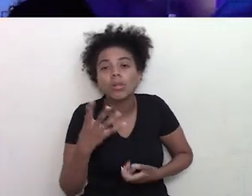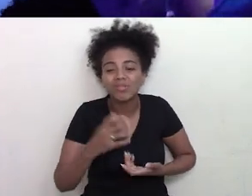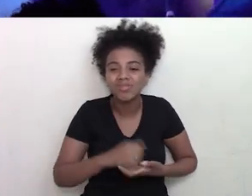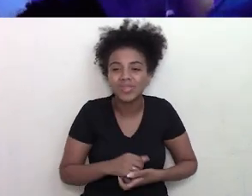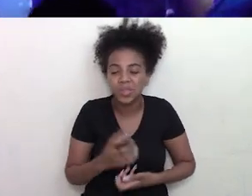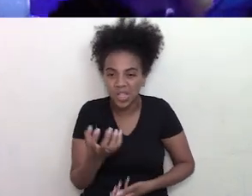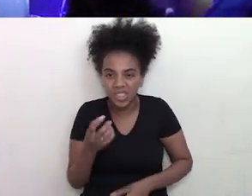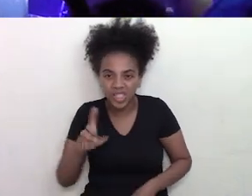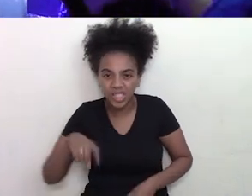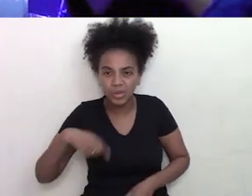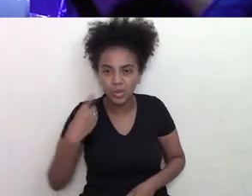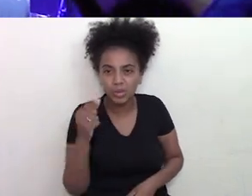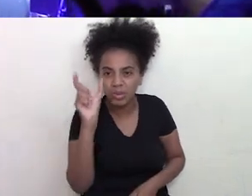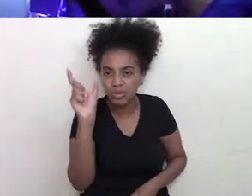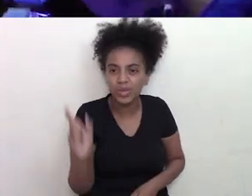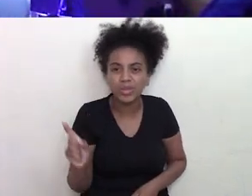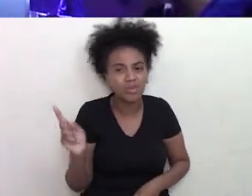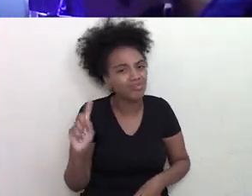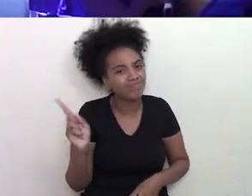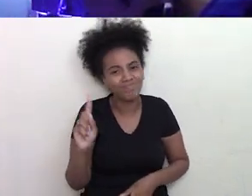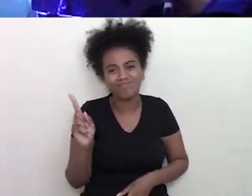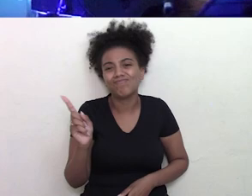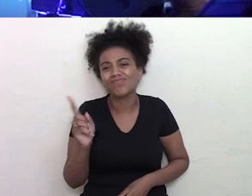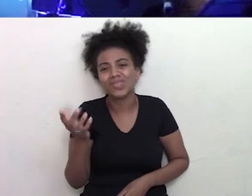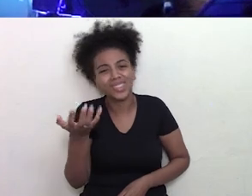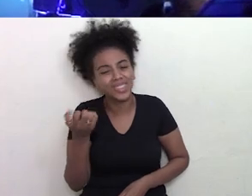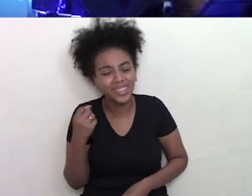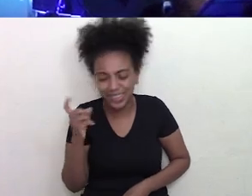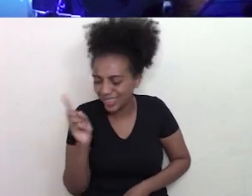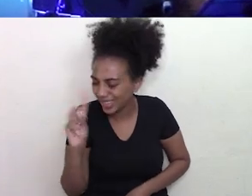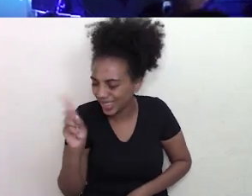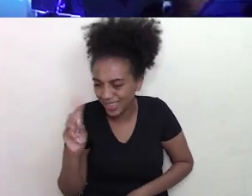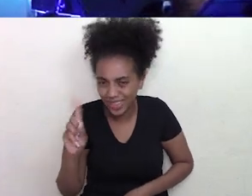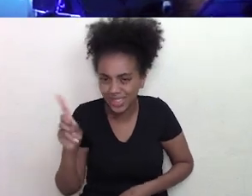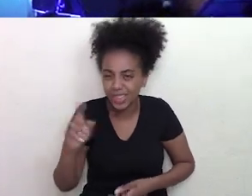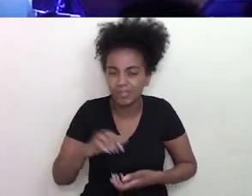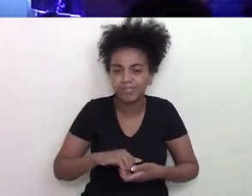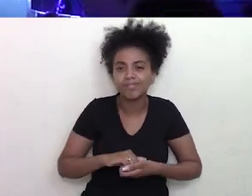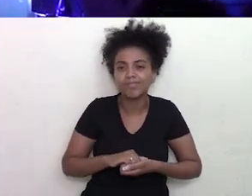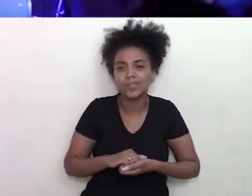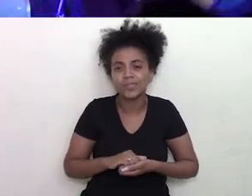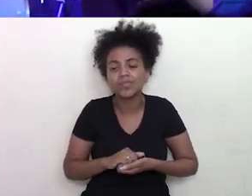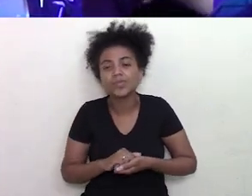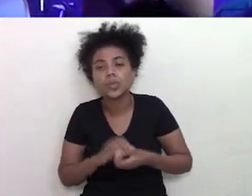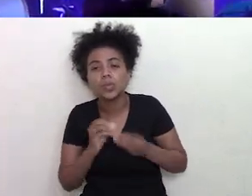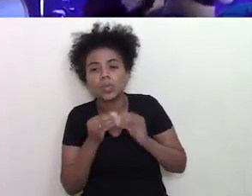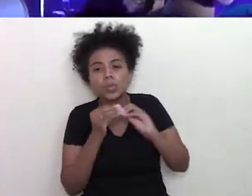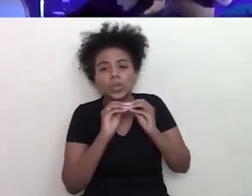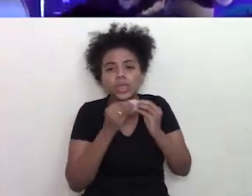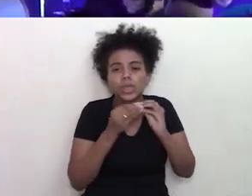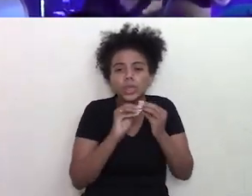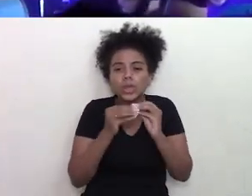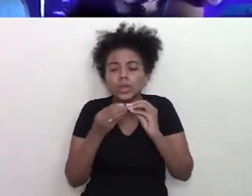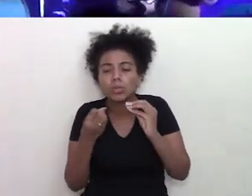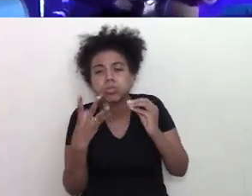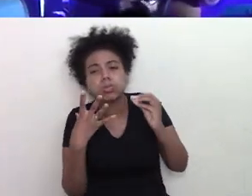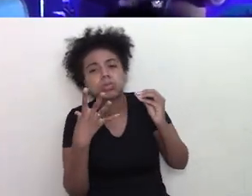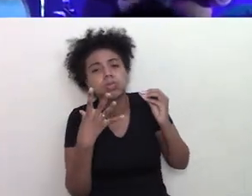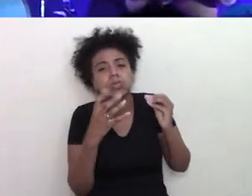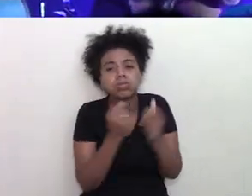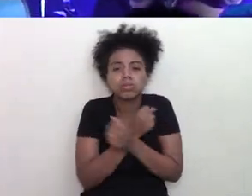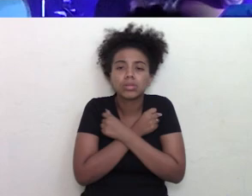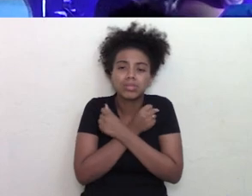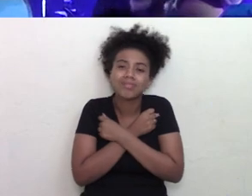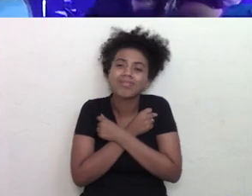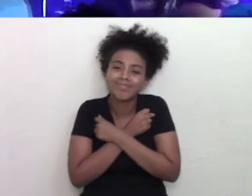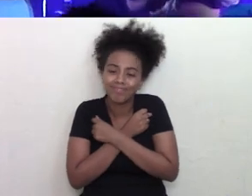bem. Quer saber se eu quero outro alguém? Nem de graça, nem de graça. Se essa boca não beijas tão bem.